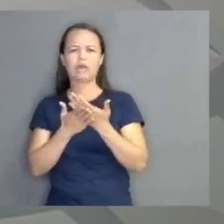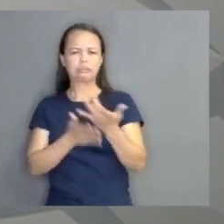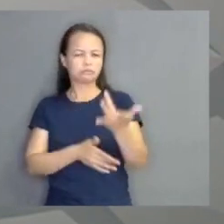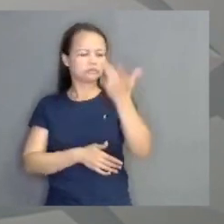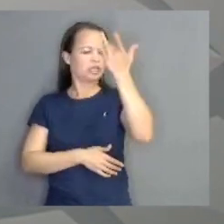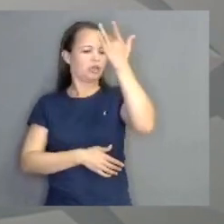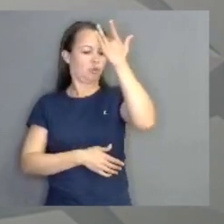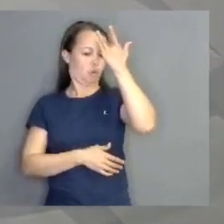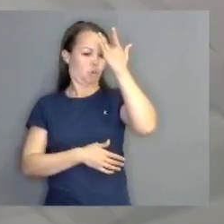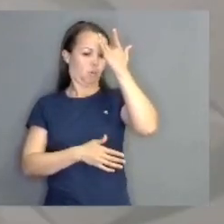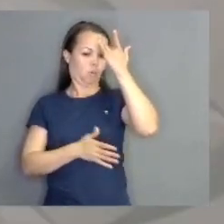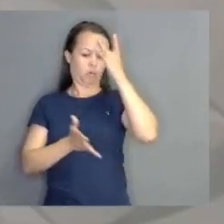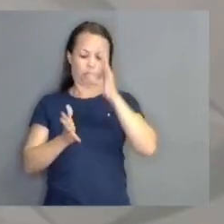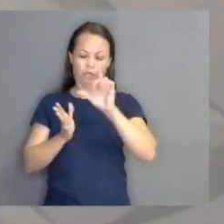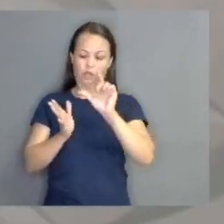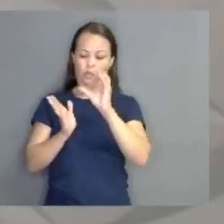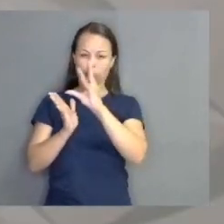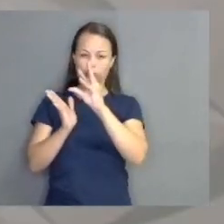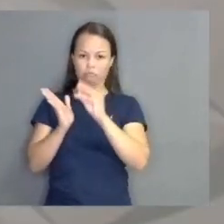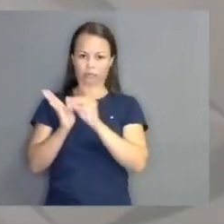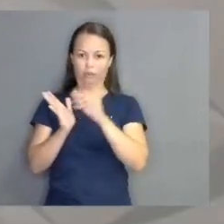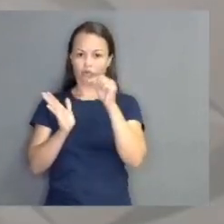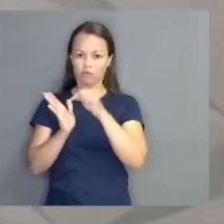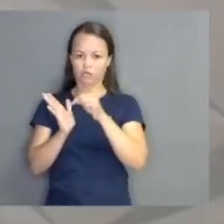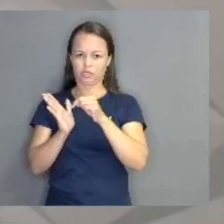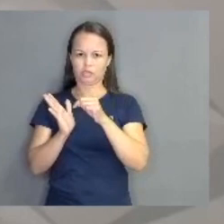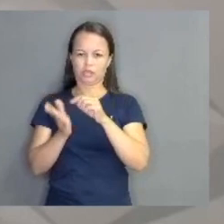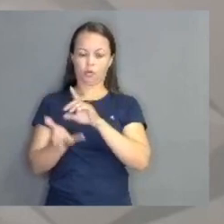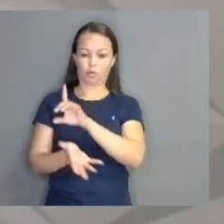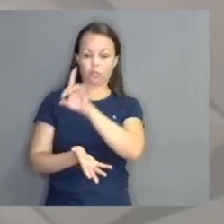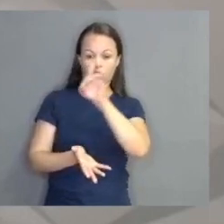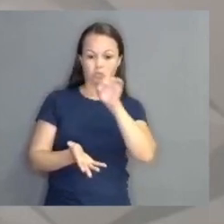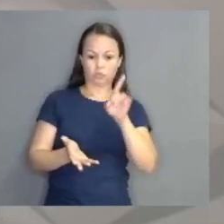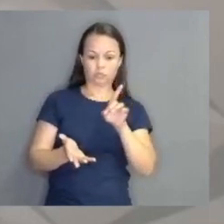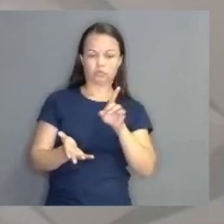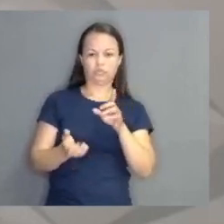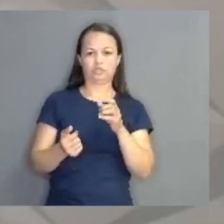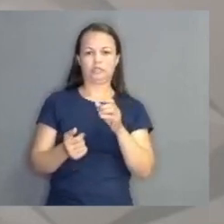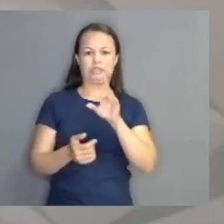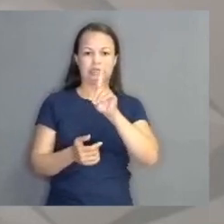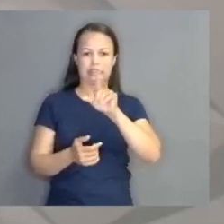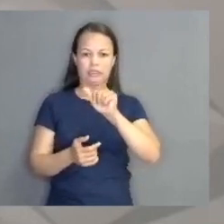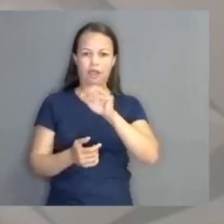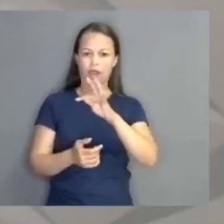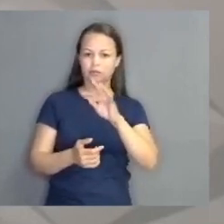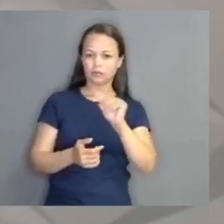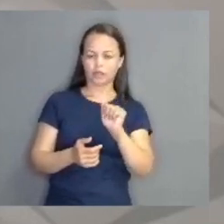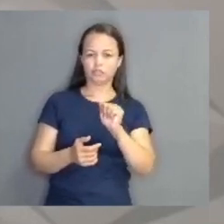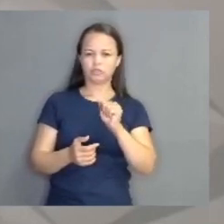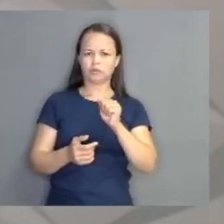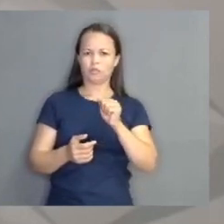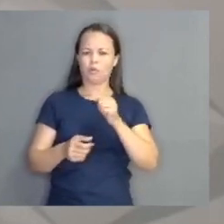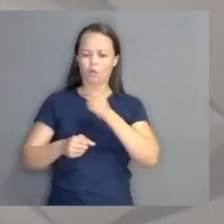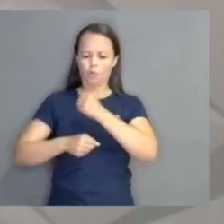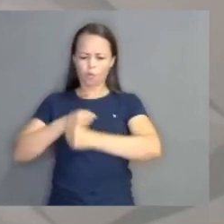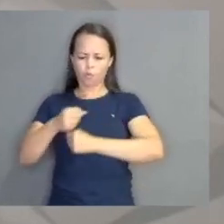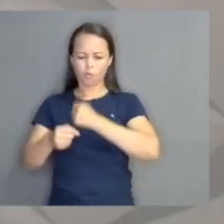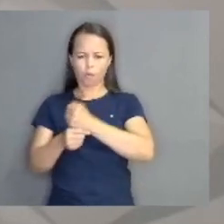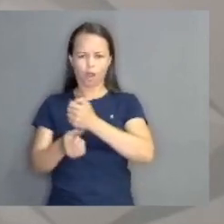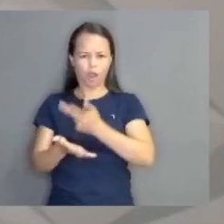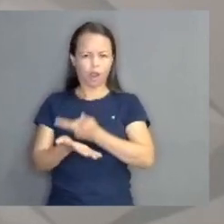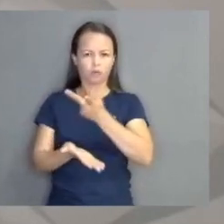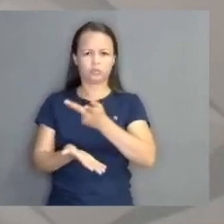esse pedaço aqui, decore essas datas, decore o ano em que aconteceu. Na